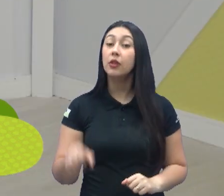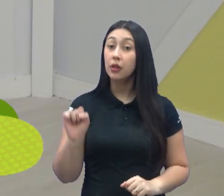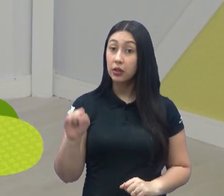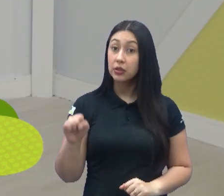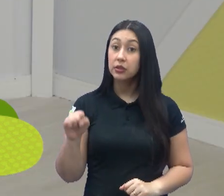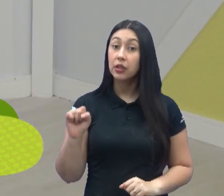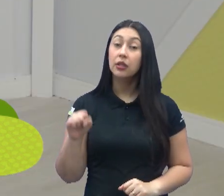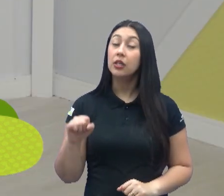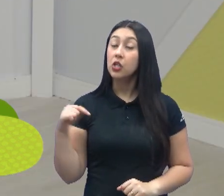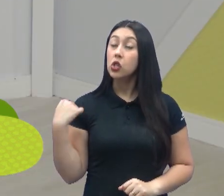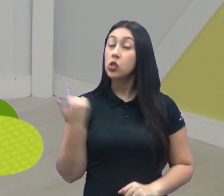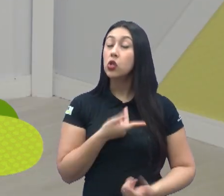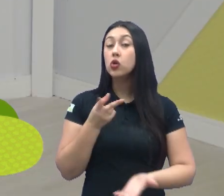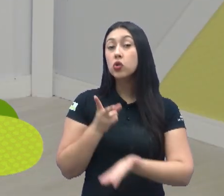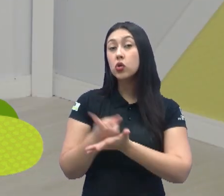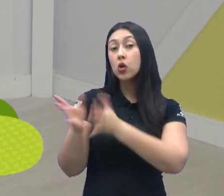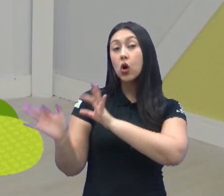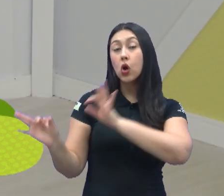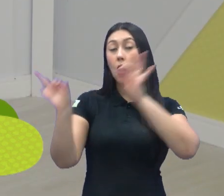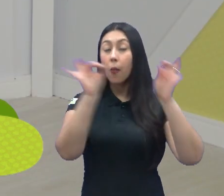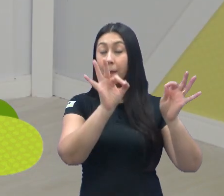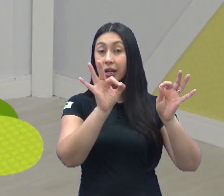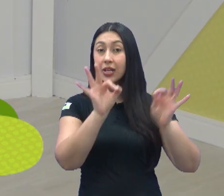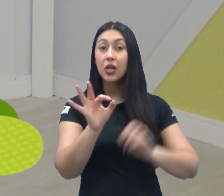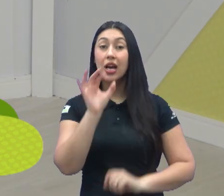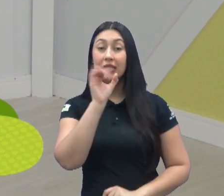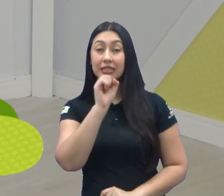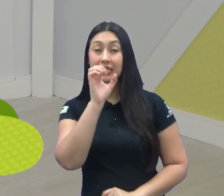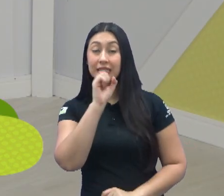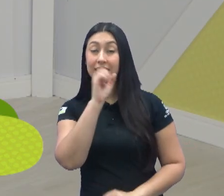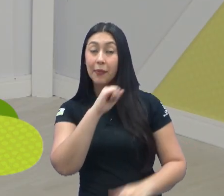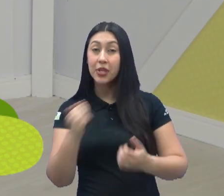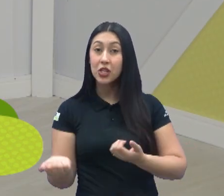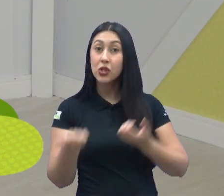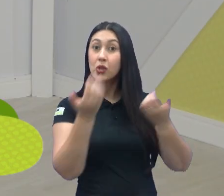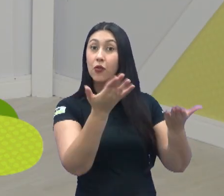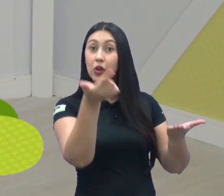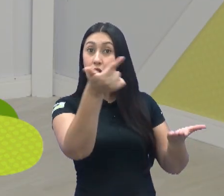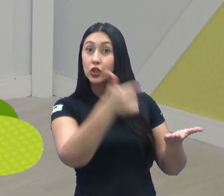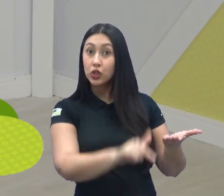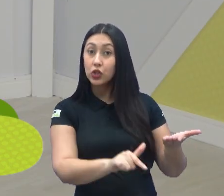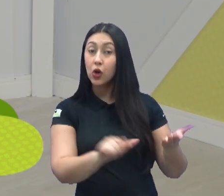Vamos acompanhar o próximo jogo do São José no sábado, fora de casa, mais uma vez,